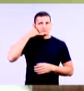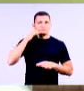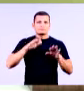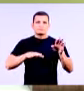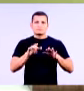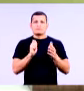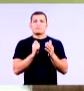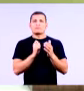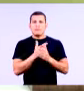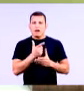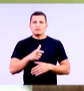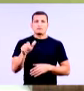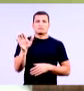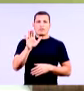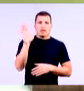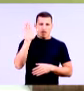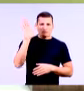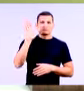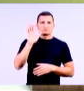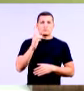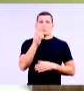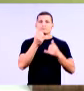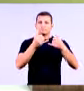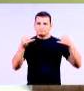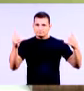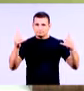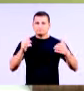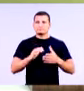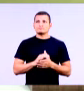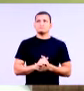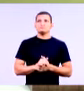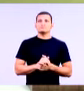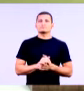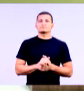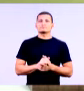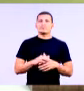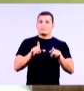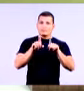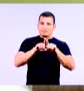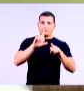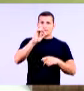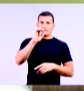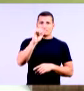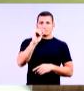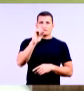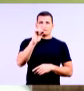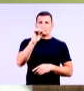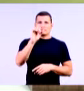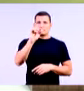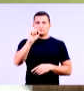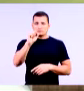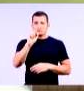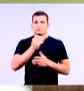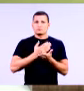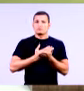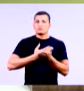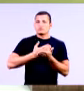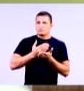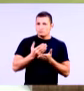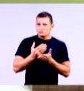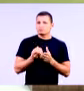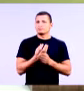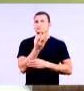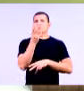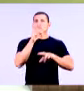pagávamos bastante caro para ter acesso a uma linha. E para a questão dos dados, a gente, ali foi, começou a surgir os